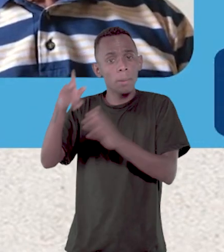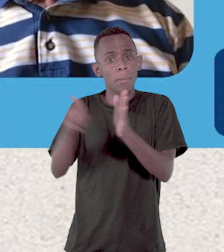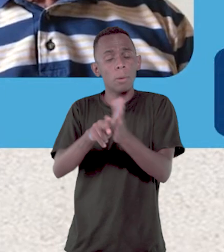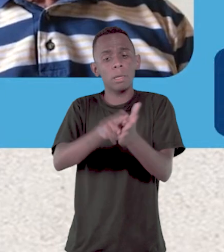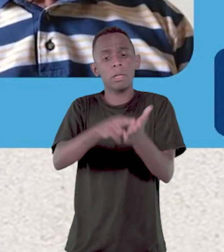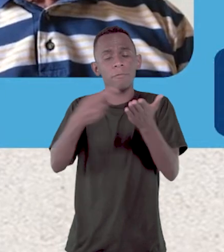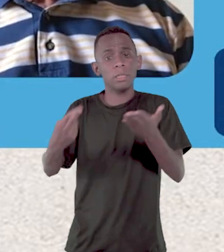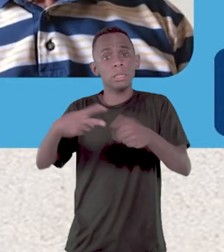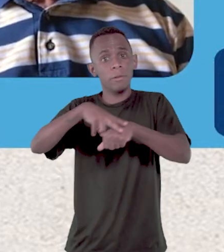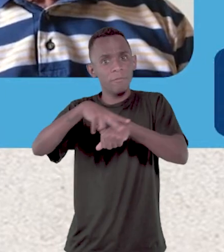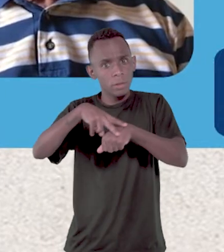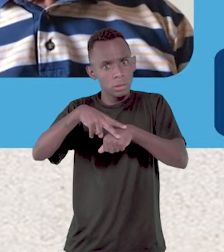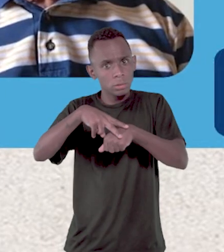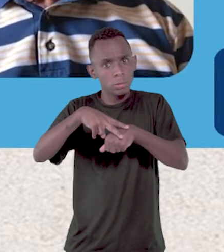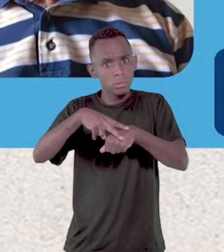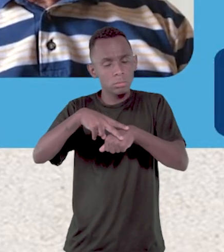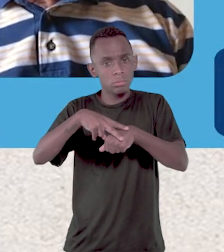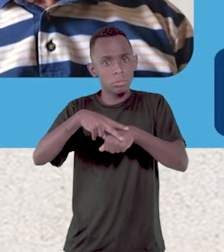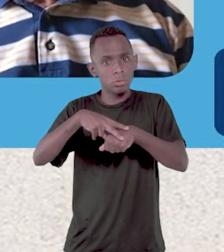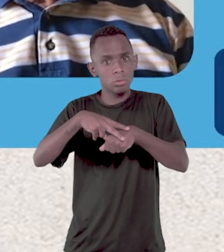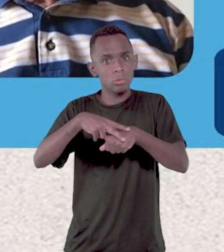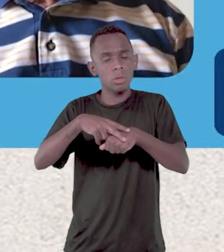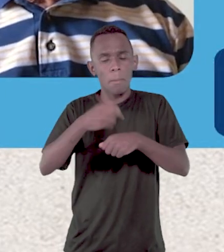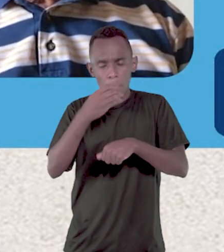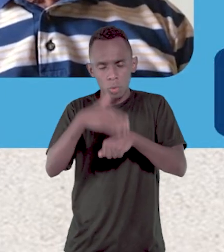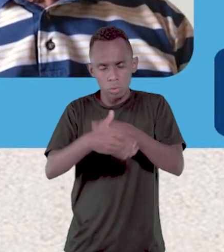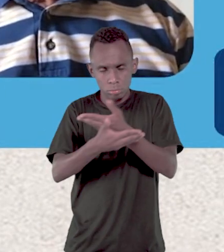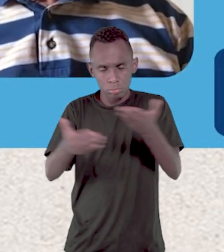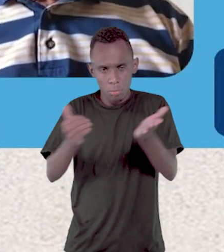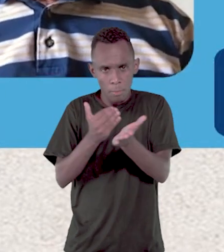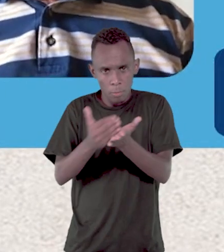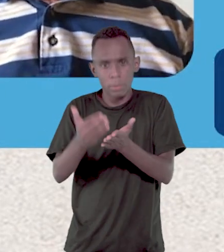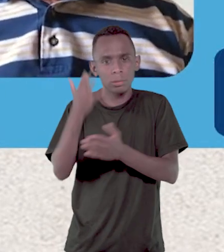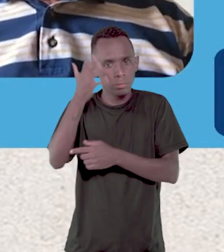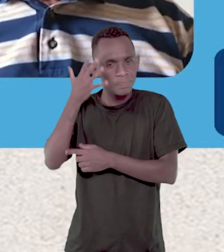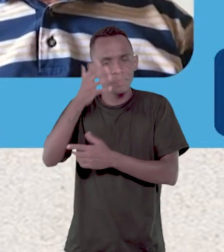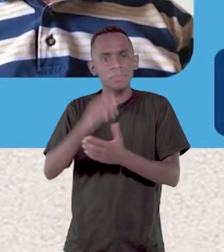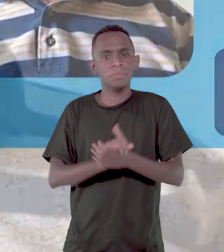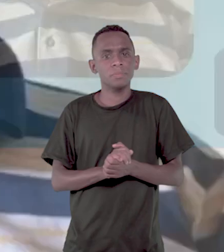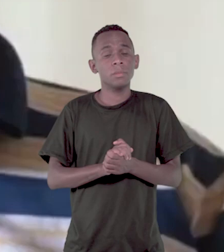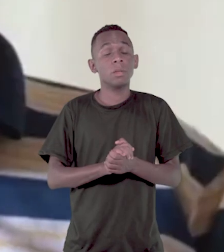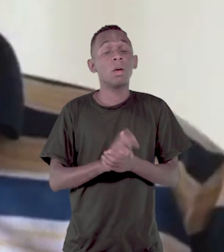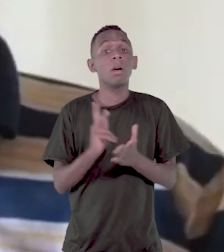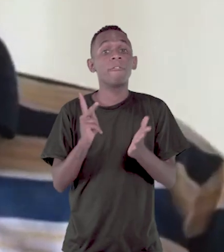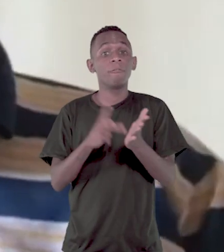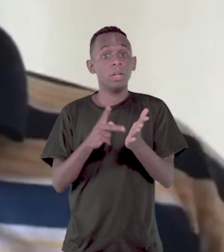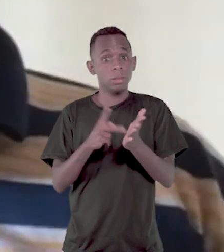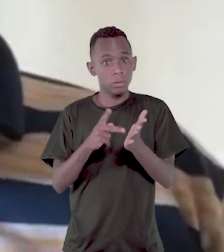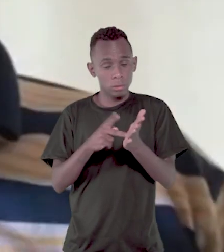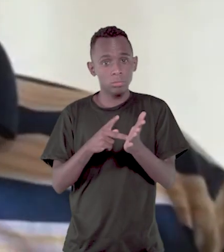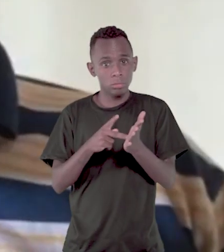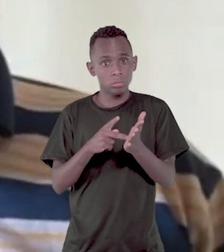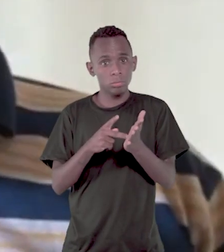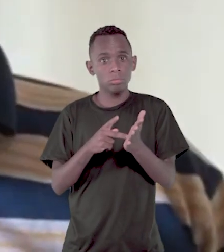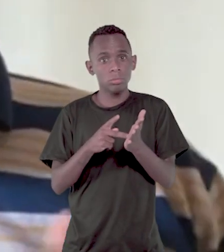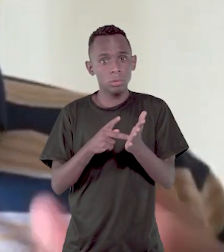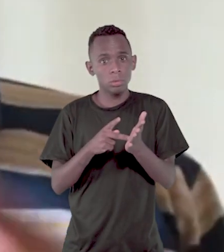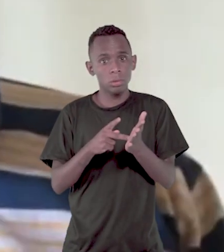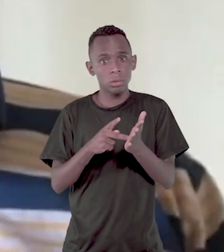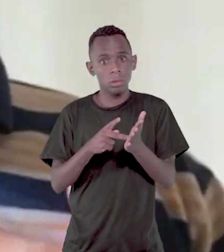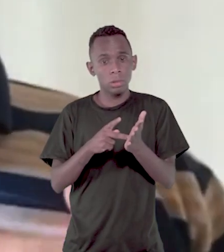da gloriosa Revista Verde, que não é conhecida, né? Boa noite, Vato. Boa noite, Afonso. Na verdade,